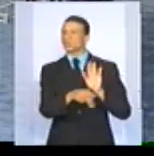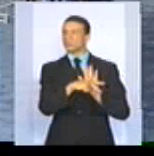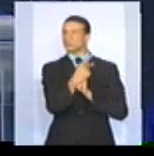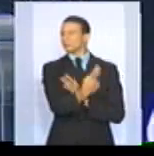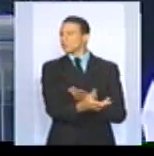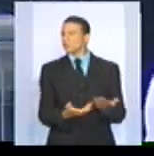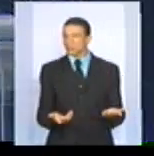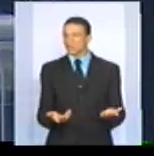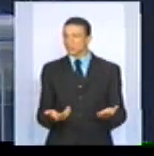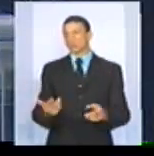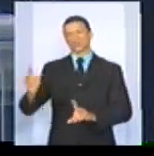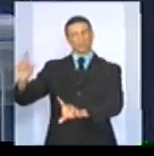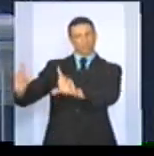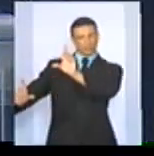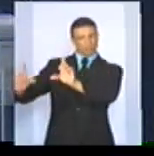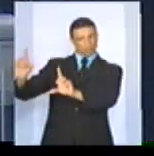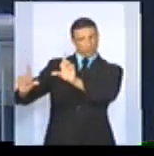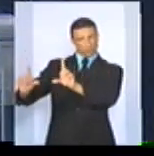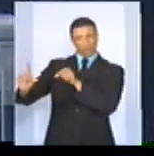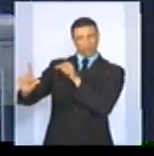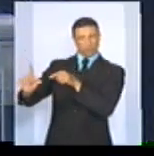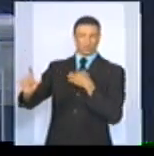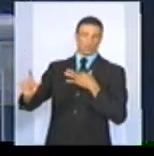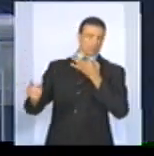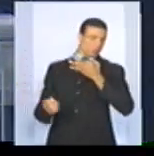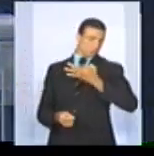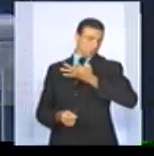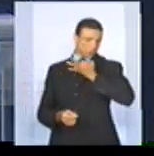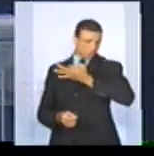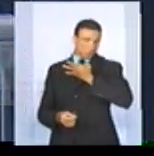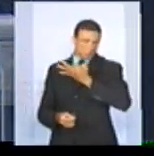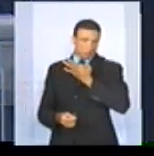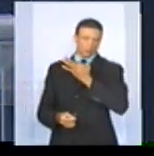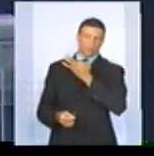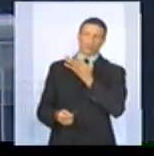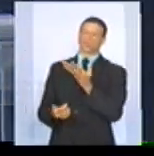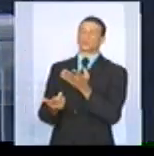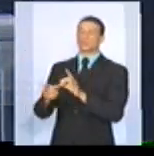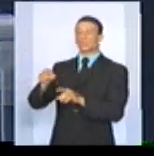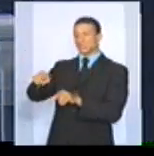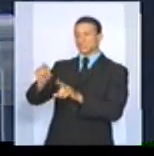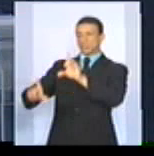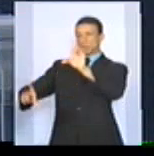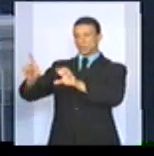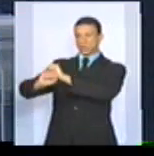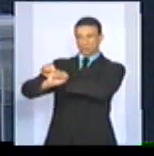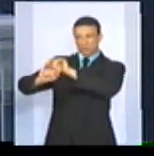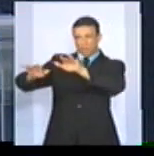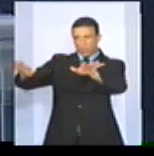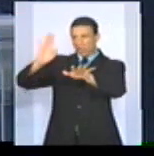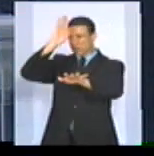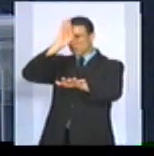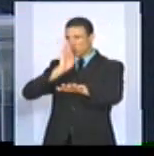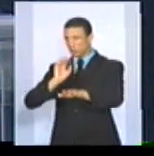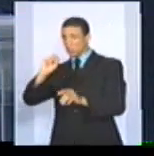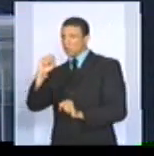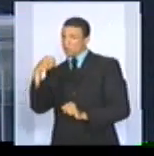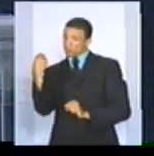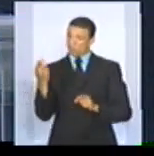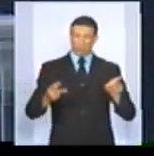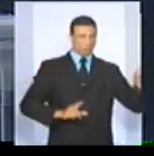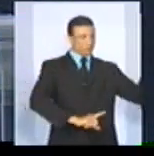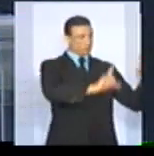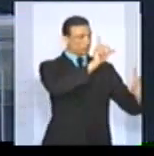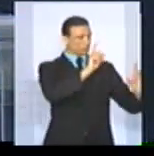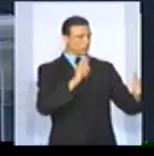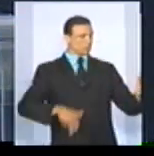A televisão, entendida por nós como as modalidades de transmissão aberta, gratuita, ou por demanda e assinatura, TV paga,